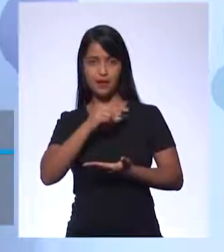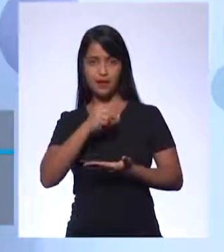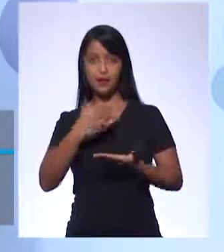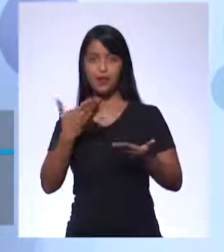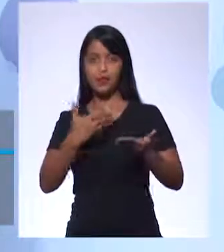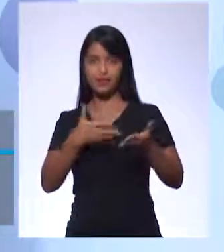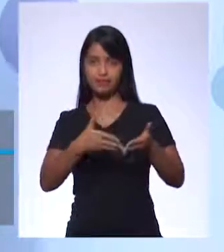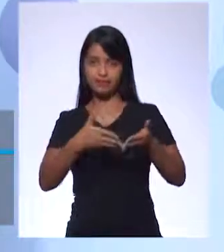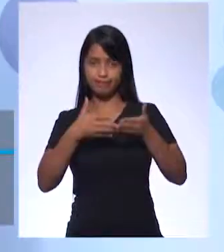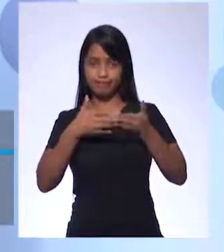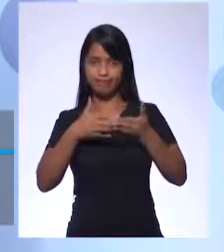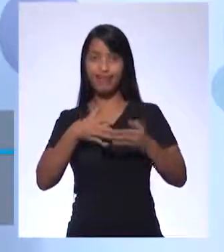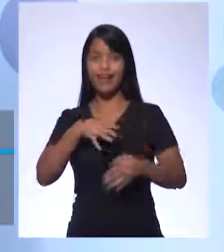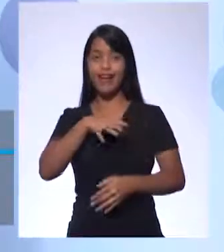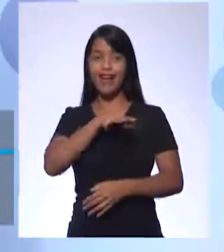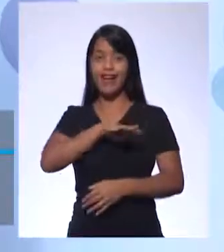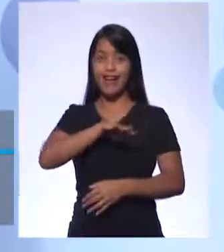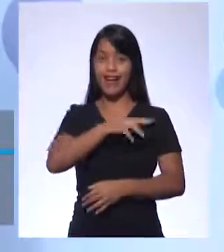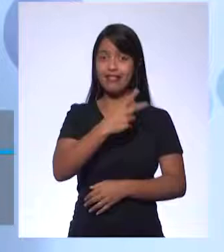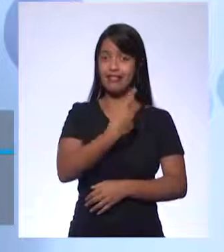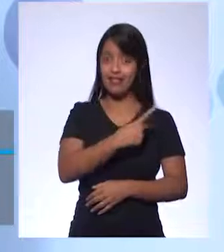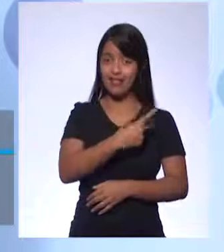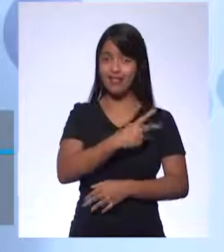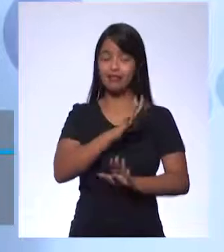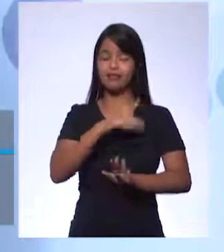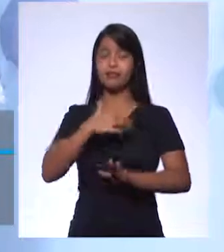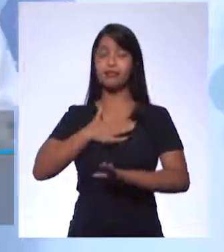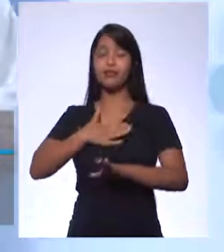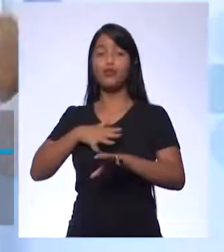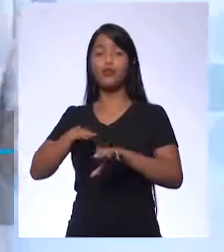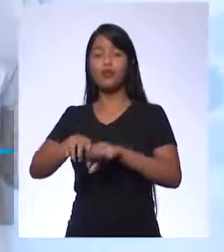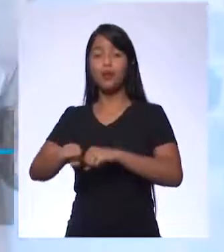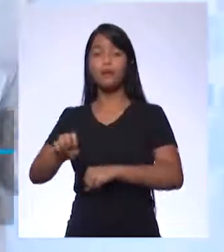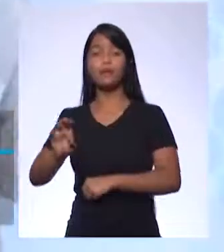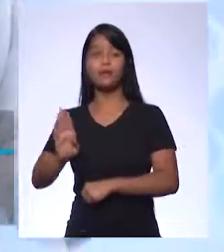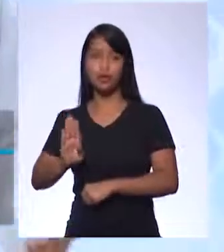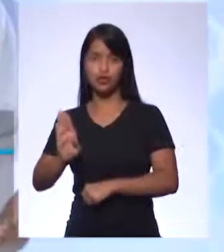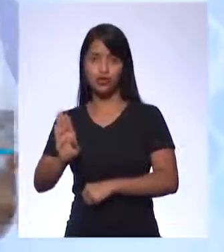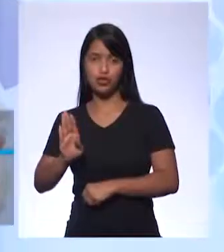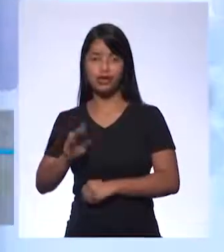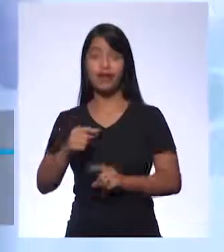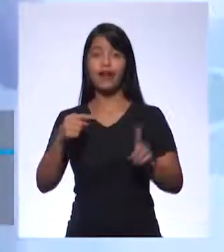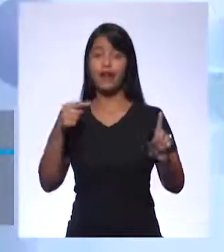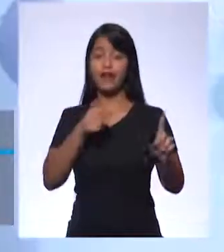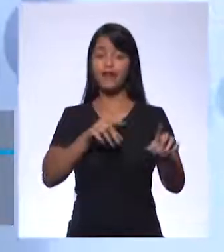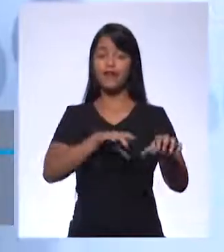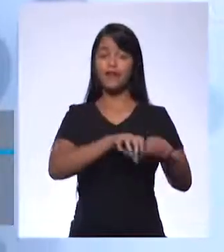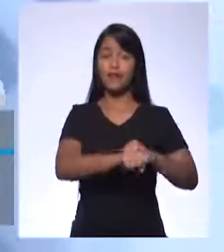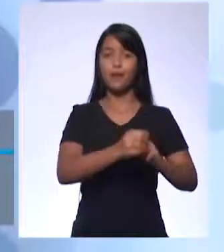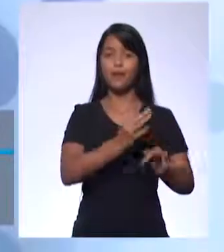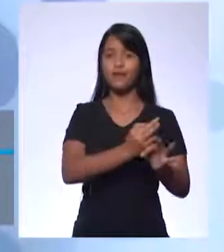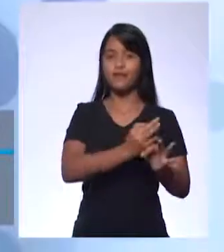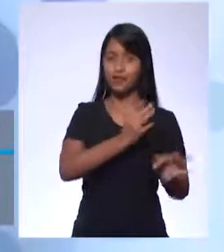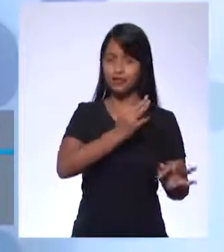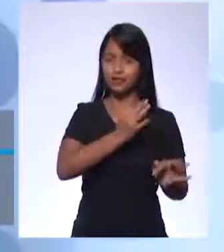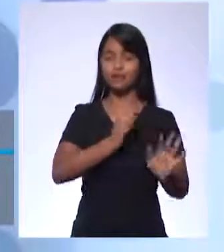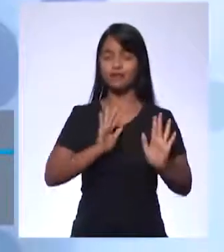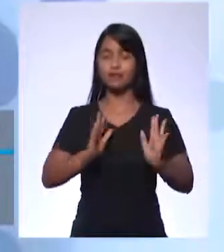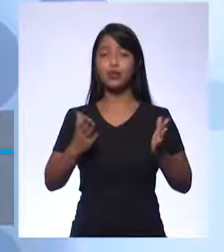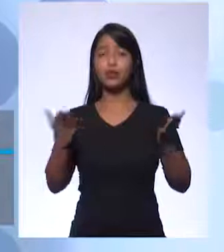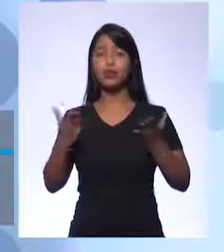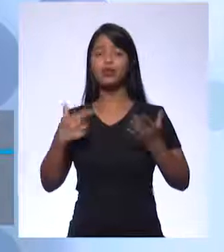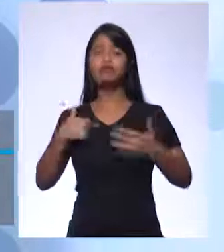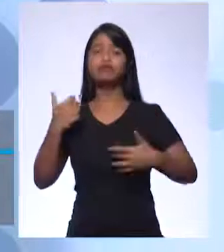área dele, né? Eu já falei para vocês que a minha formação é biologia, eu sou biólogo e ele é o físico. E hoje eu vou falar de uma área mais